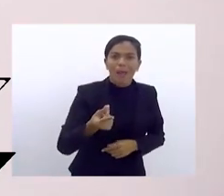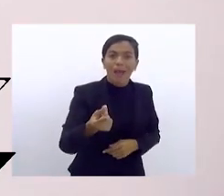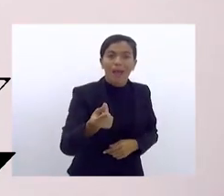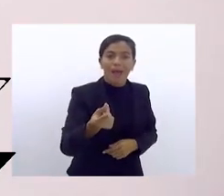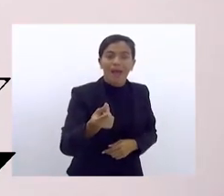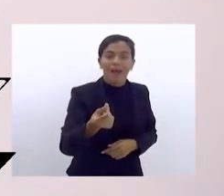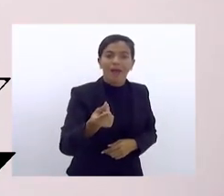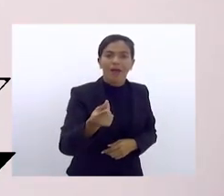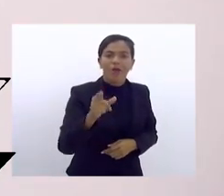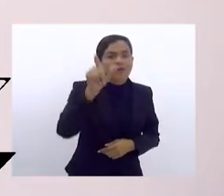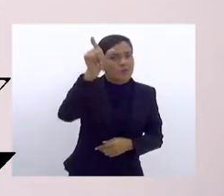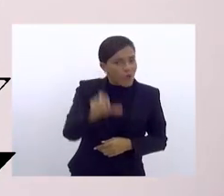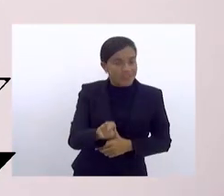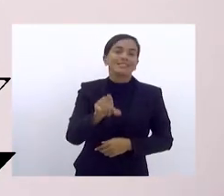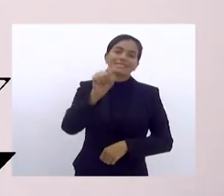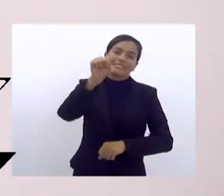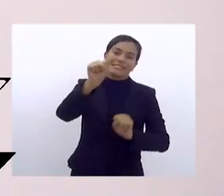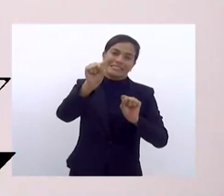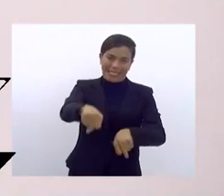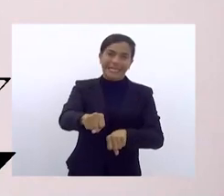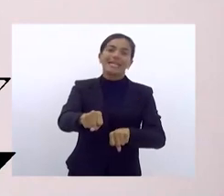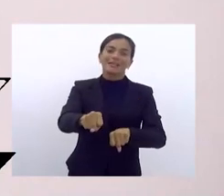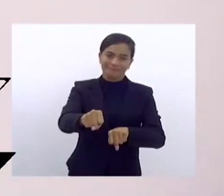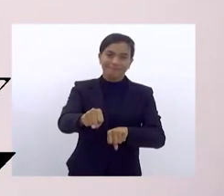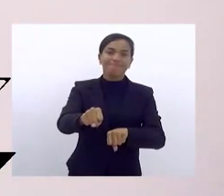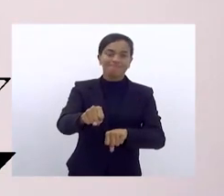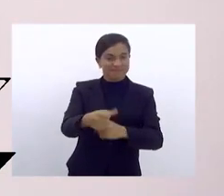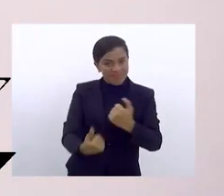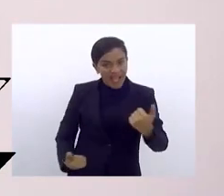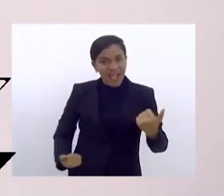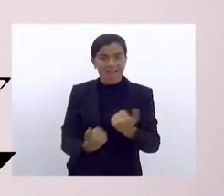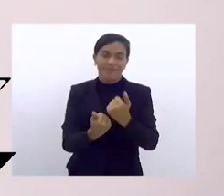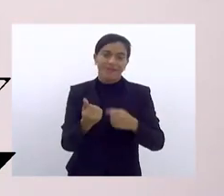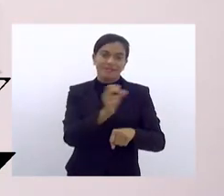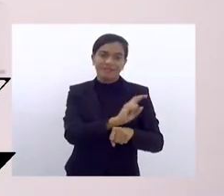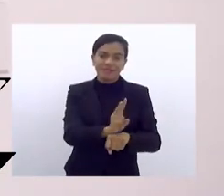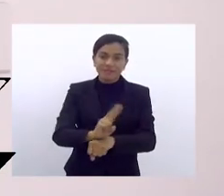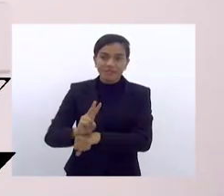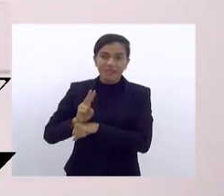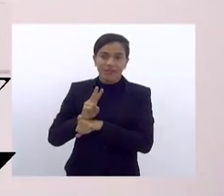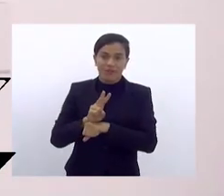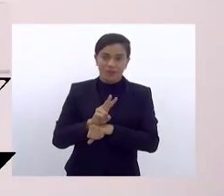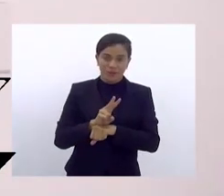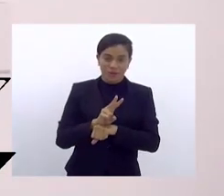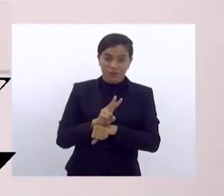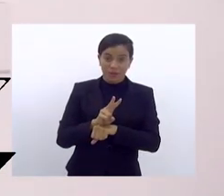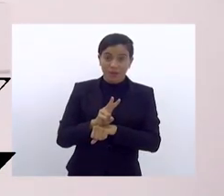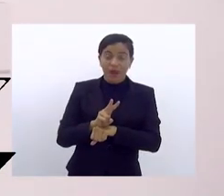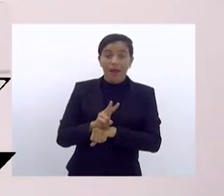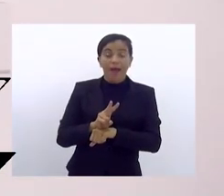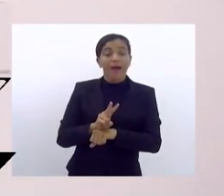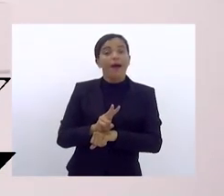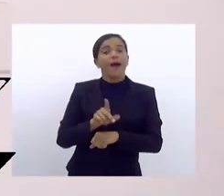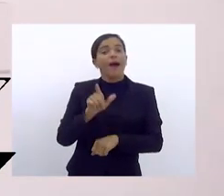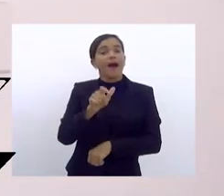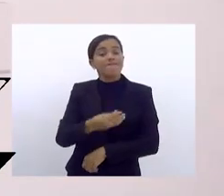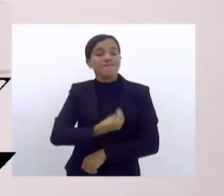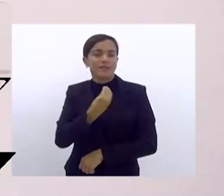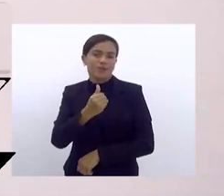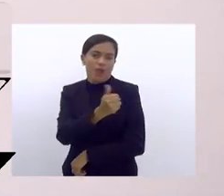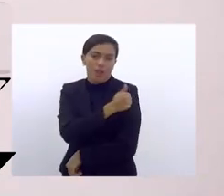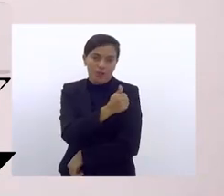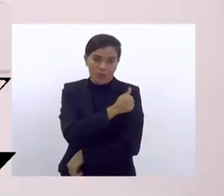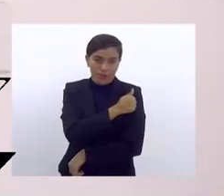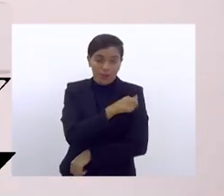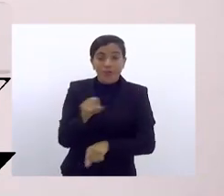você está aí sim reforçando a segurança daquele aluno naquele ambiente das outras